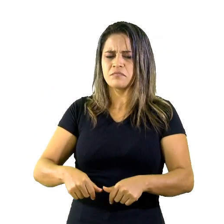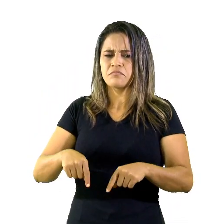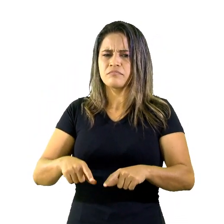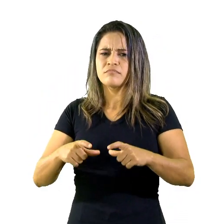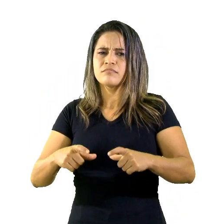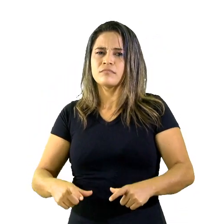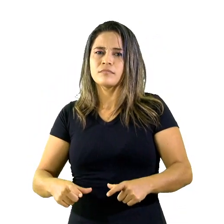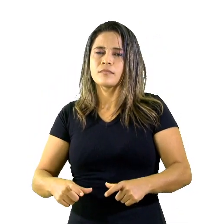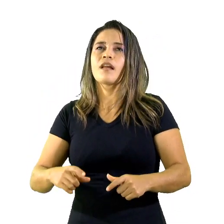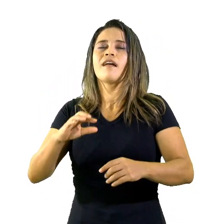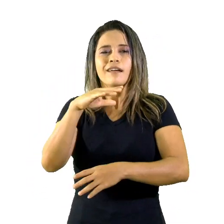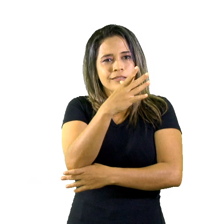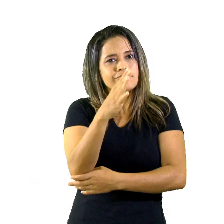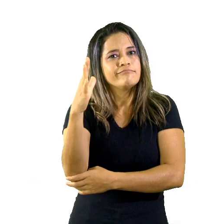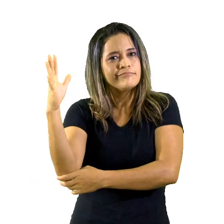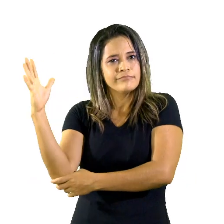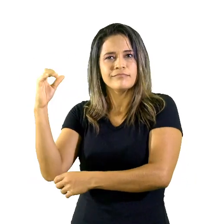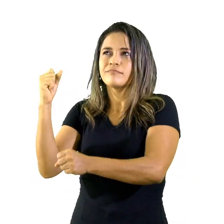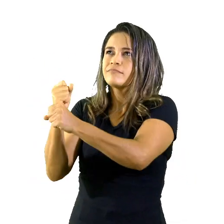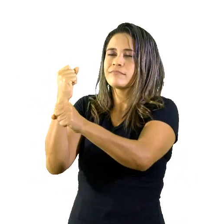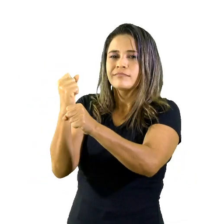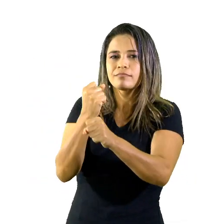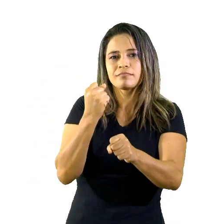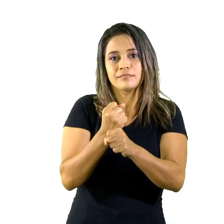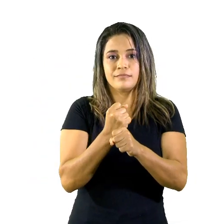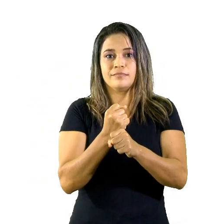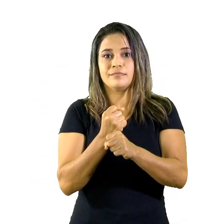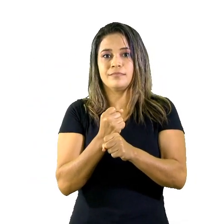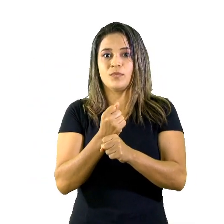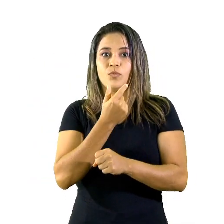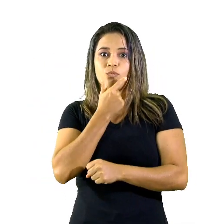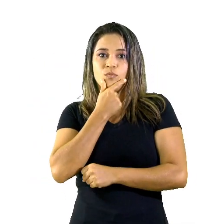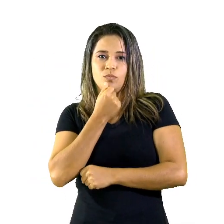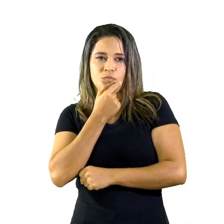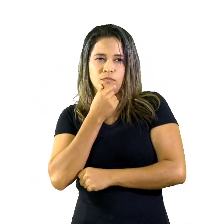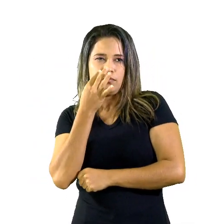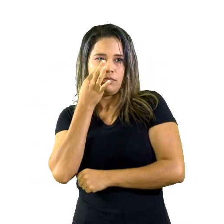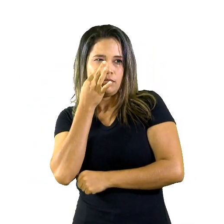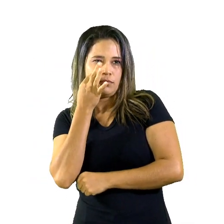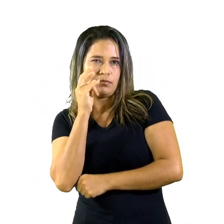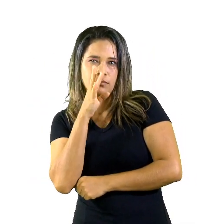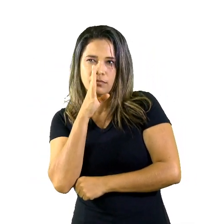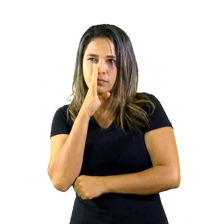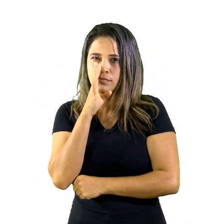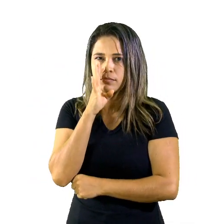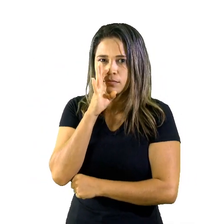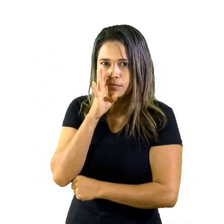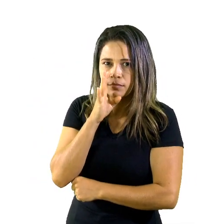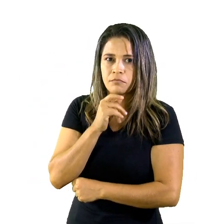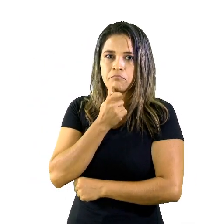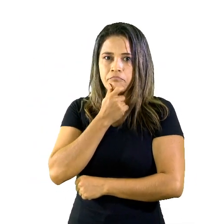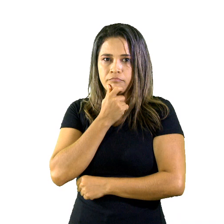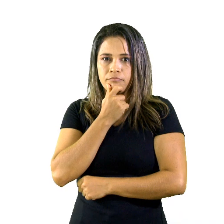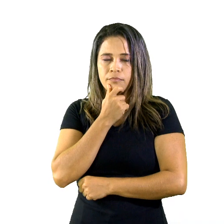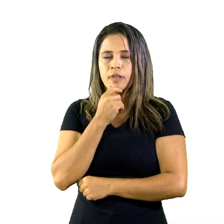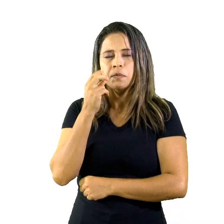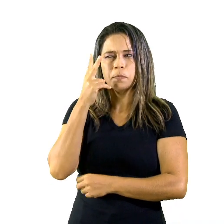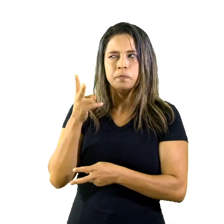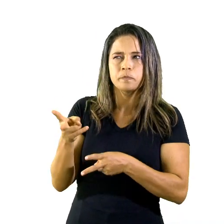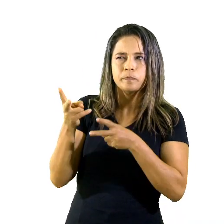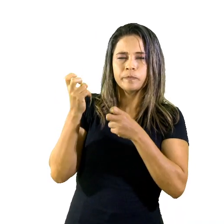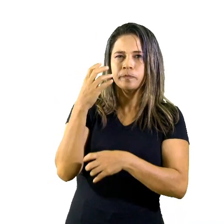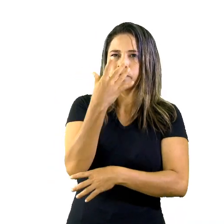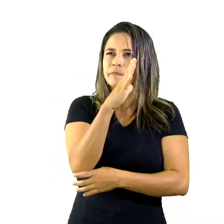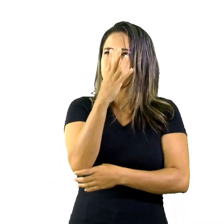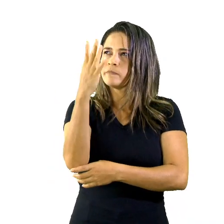nas construções, né? Então o homem, como ele é um bom observador, ele percebeu que a natureza